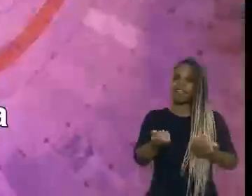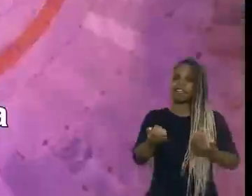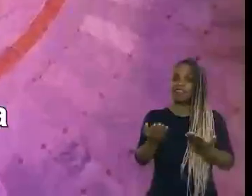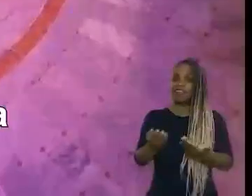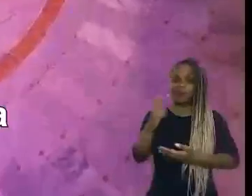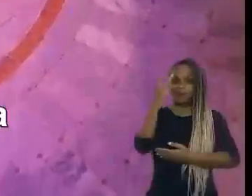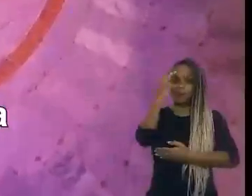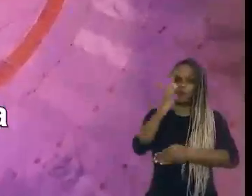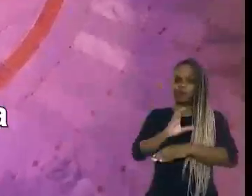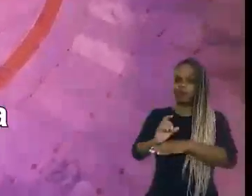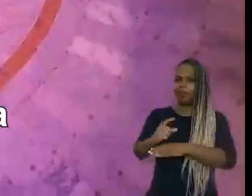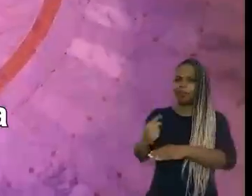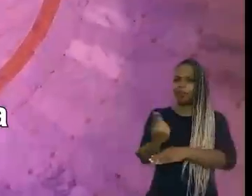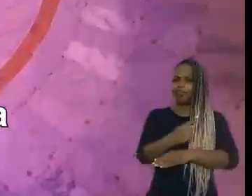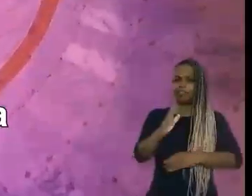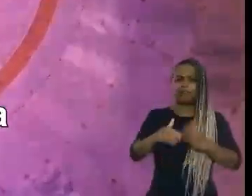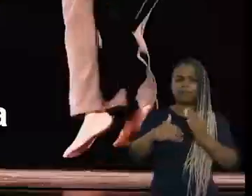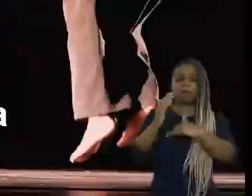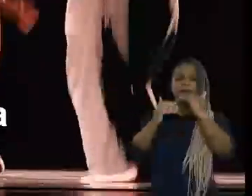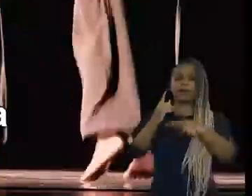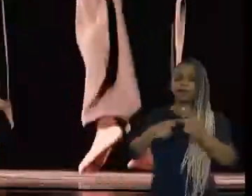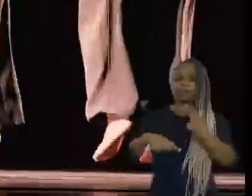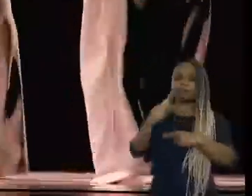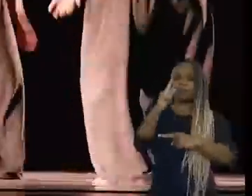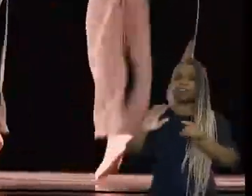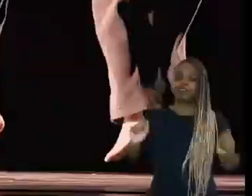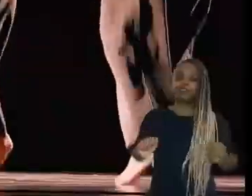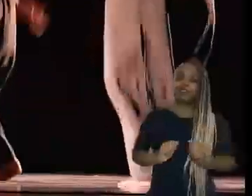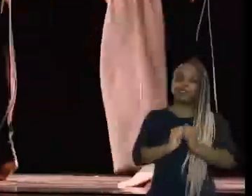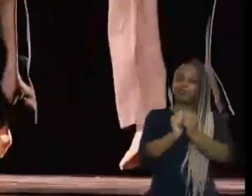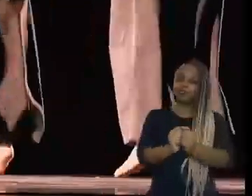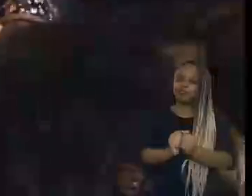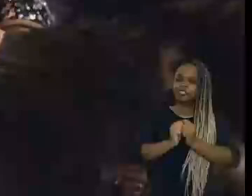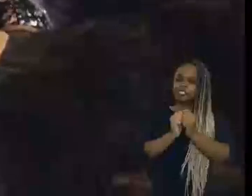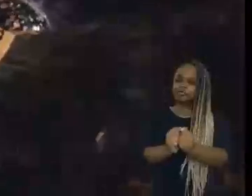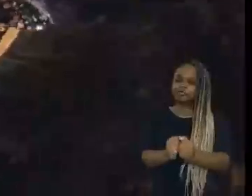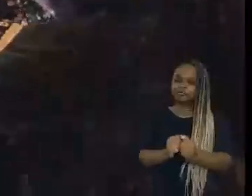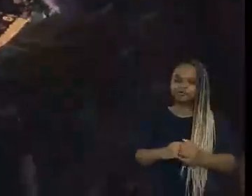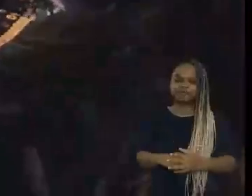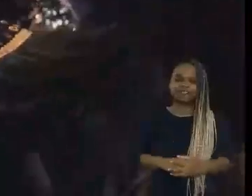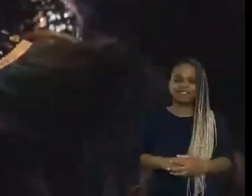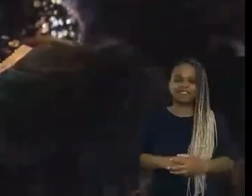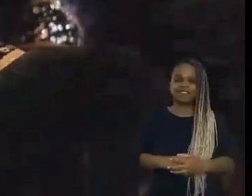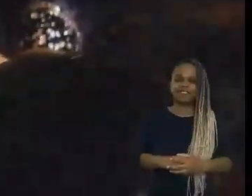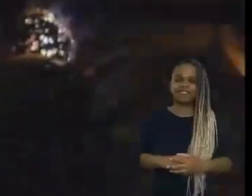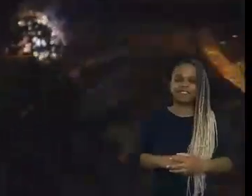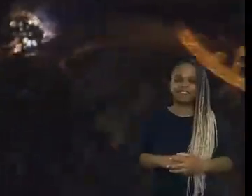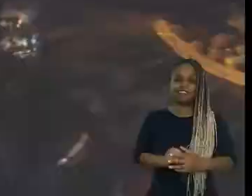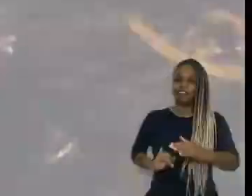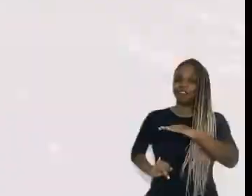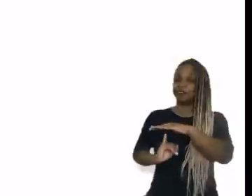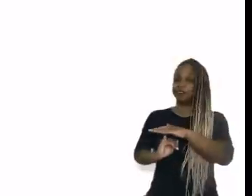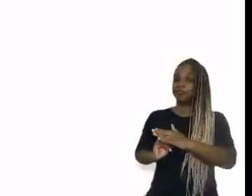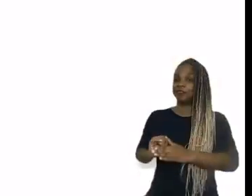é valorizando a cultura que crescemos e evoluímos juntos.